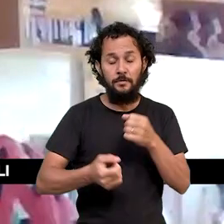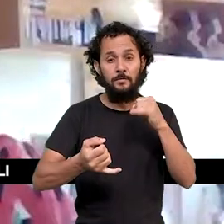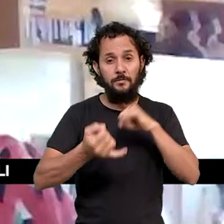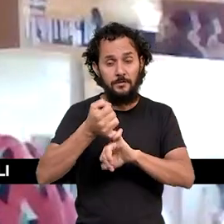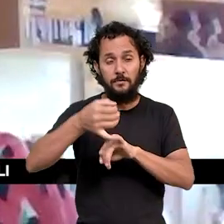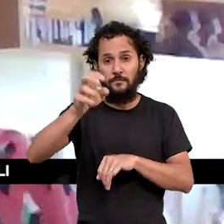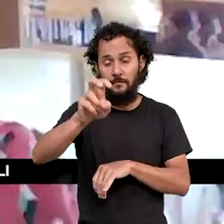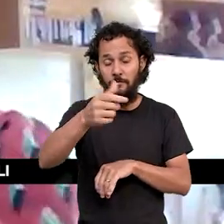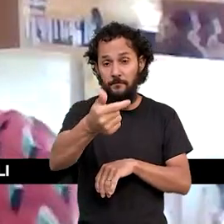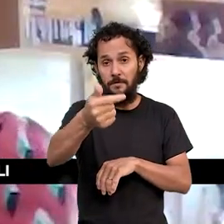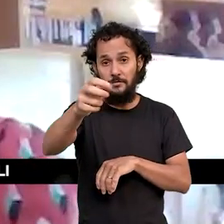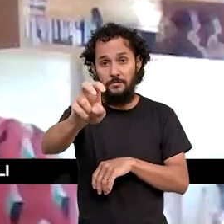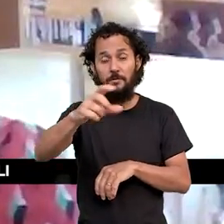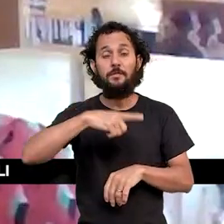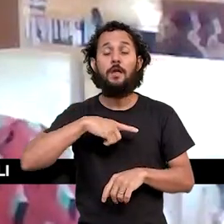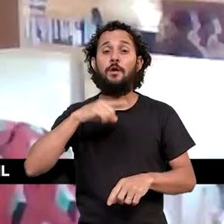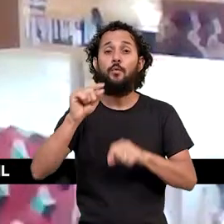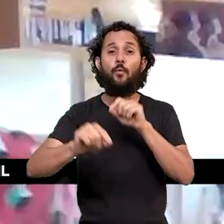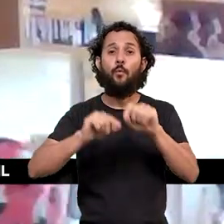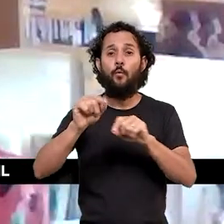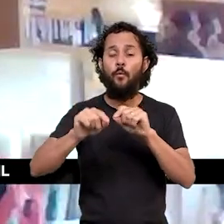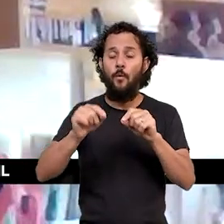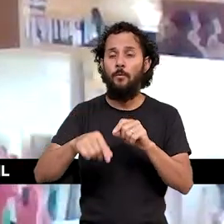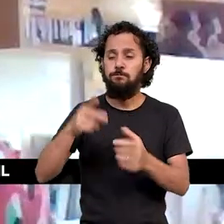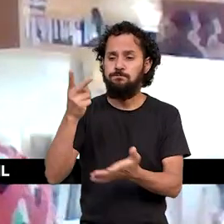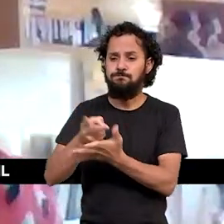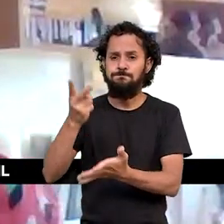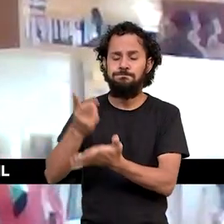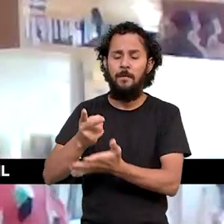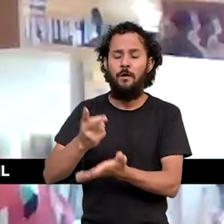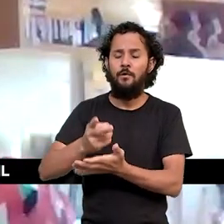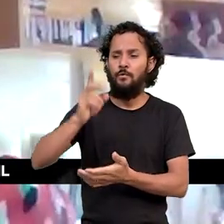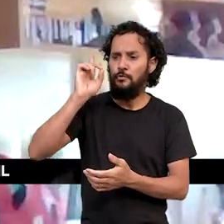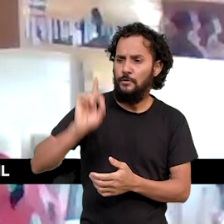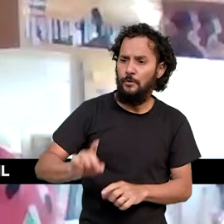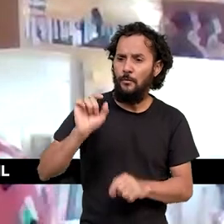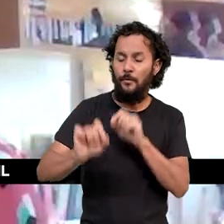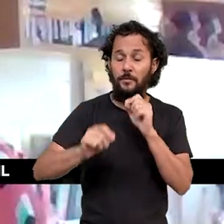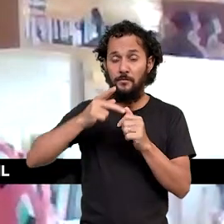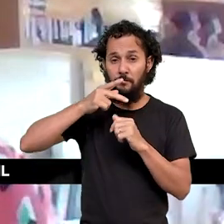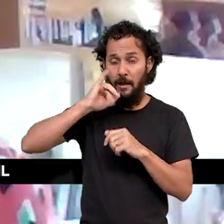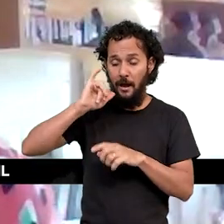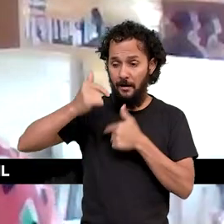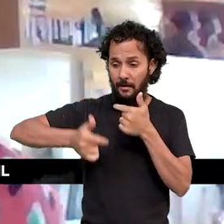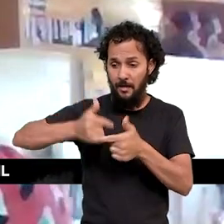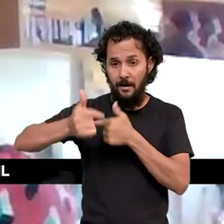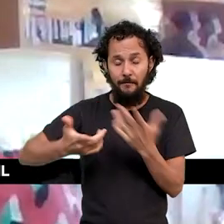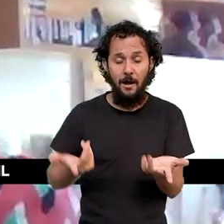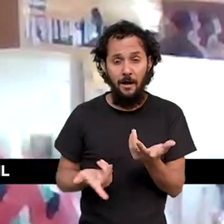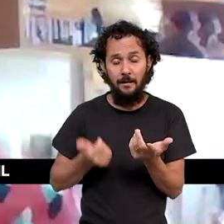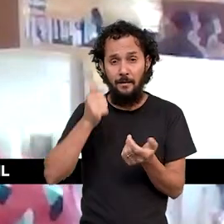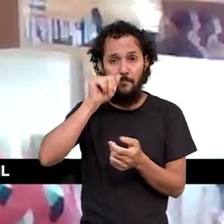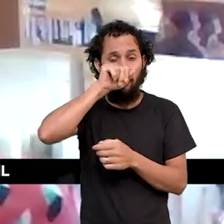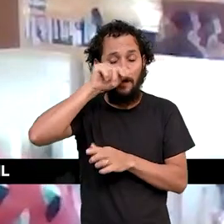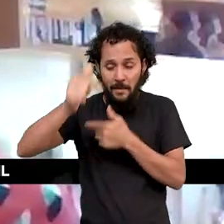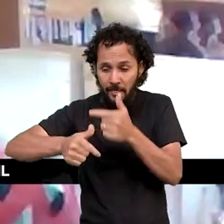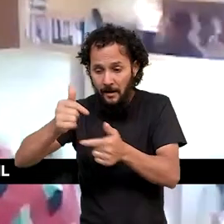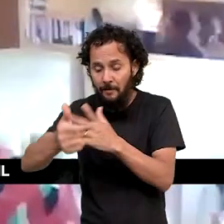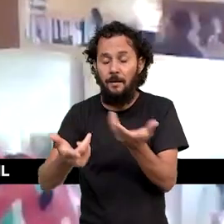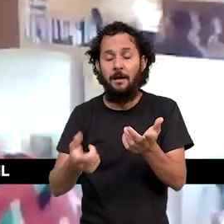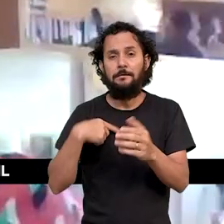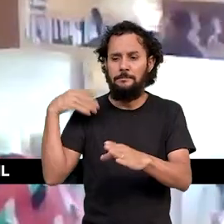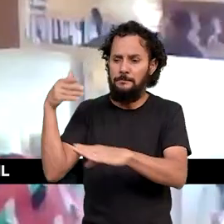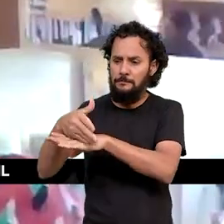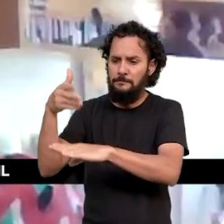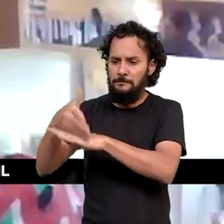inciso 25, nós vamos ter ali a manutenção da garantia dos pais trabalhadores, garantia de